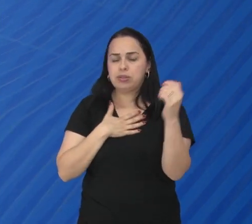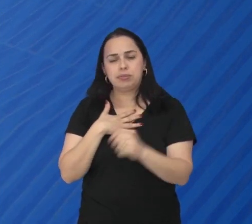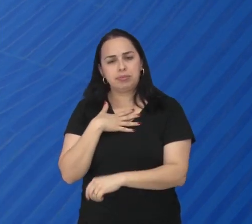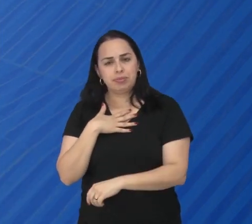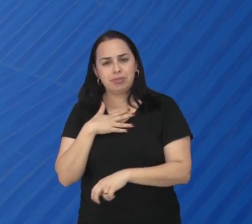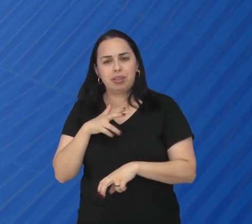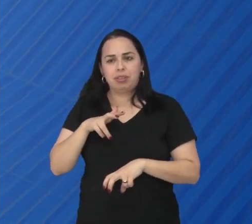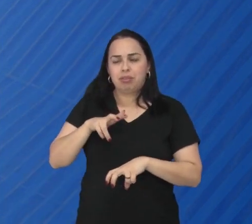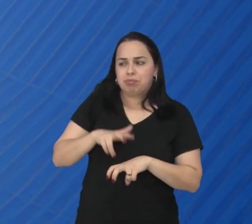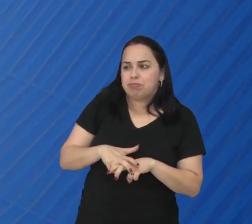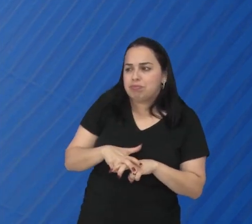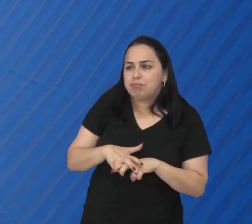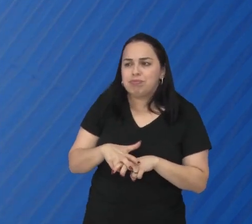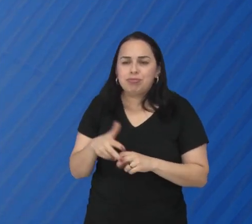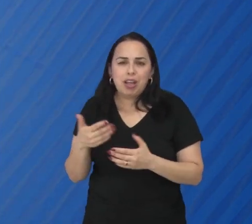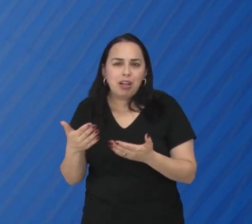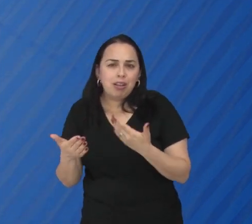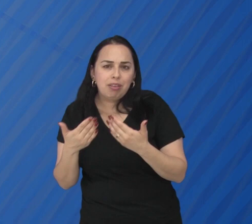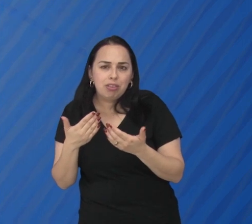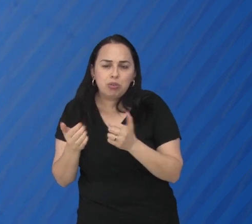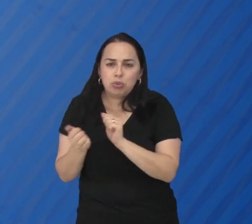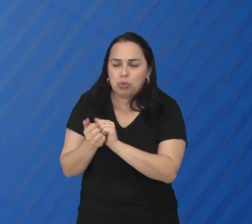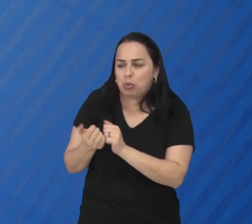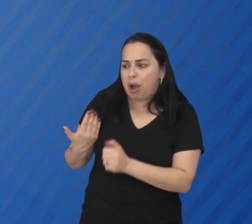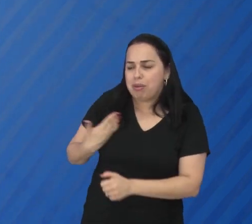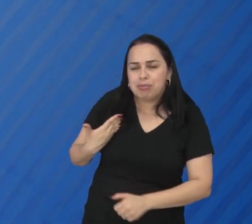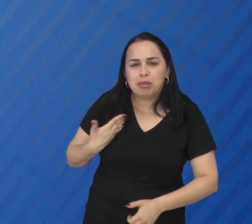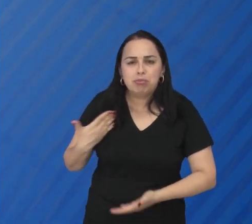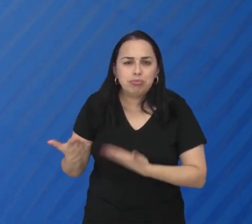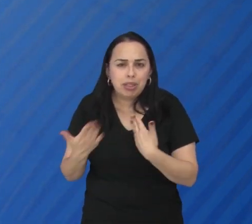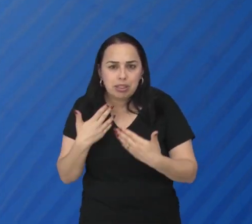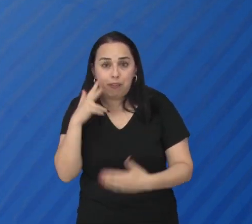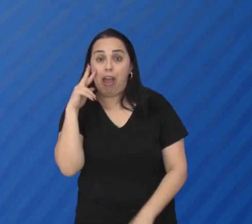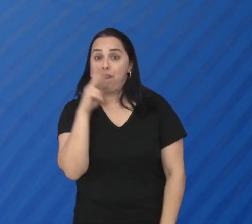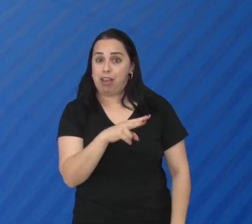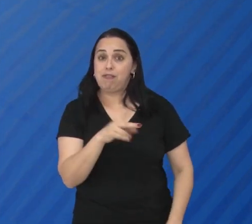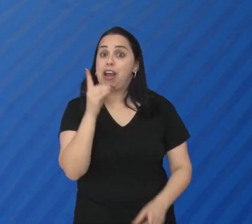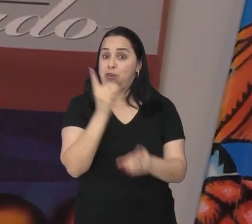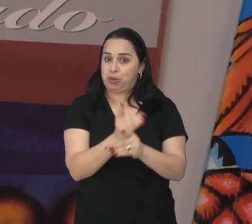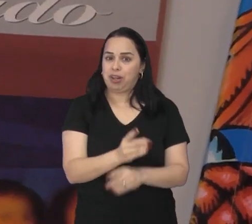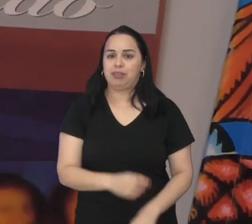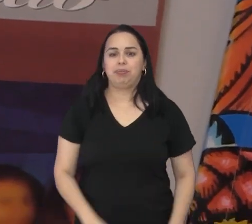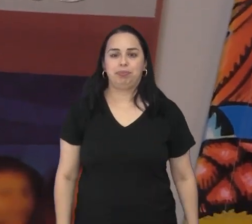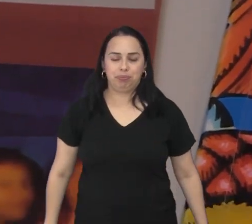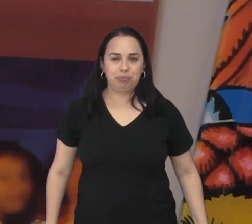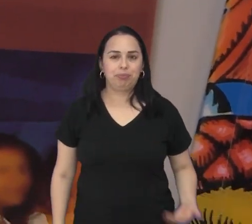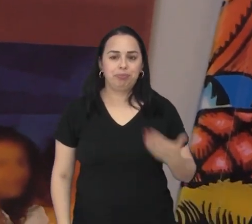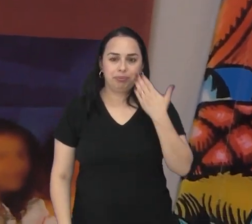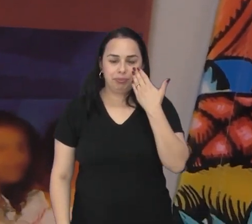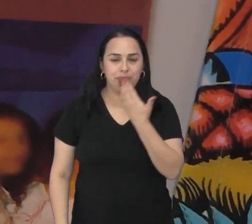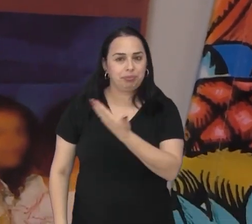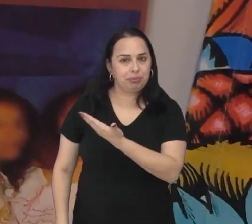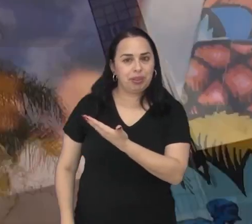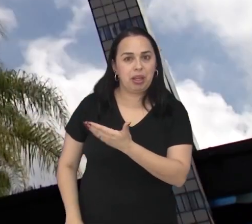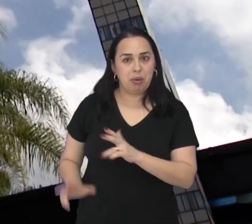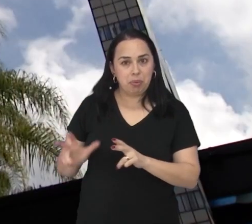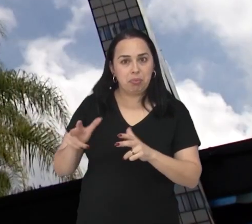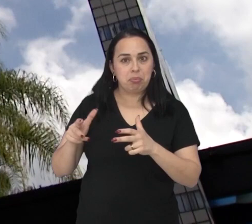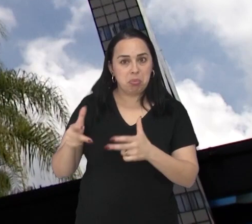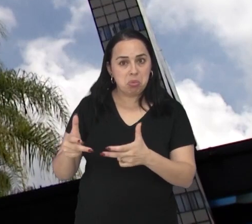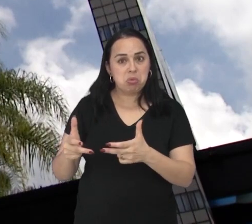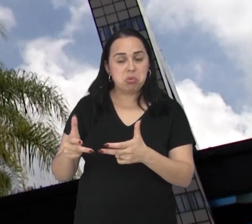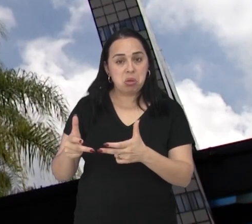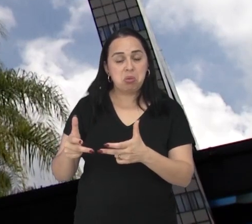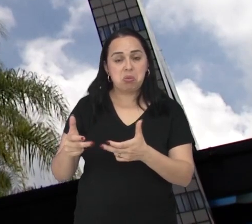E aí você fica despretensiosamente com algumas pessoas, você vai ver. Trabalhos como esse são vistos pela